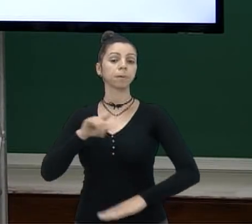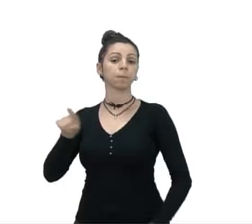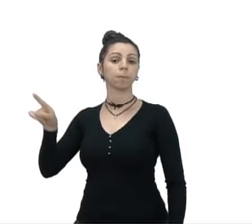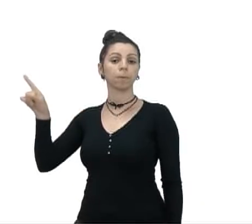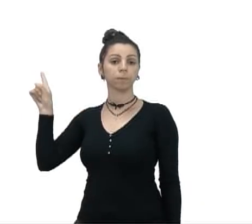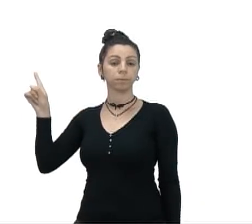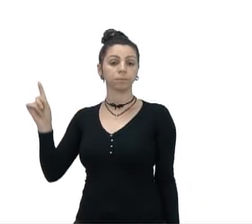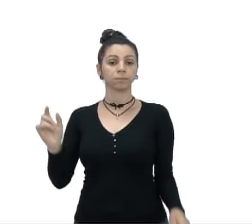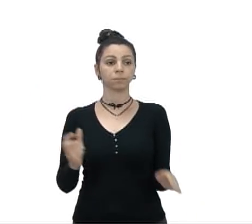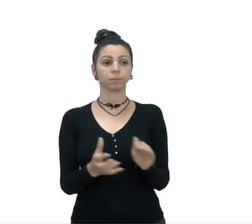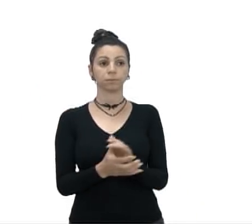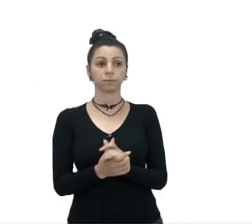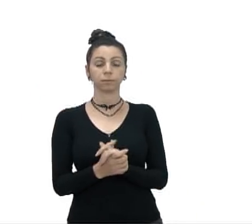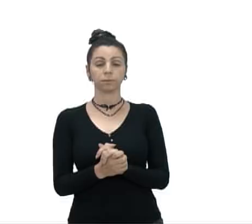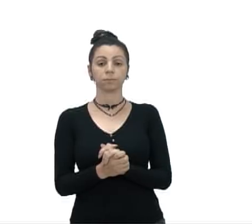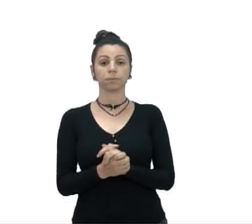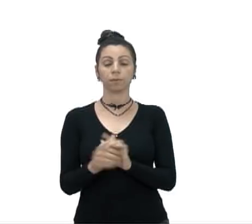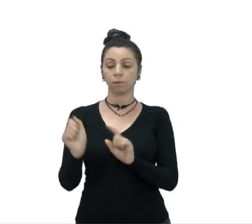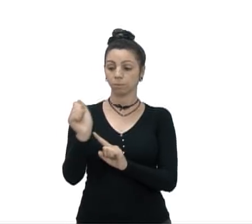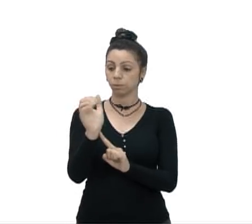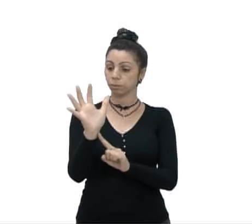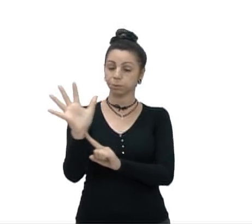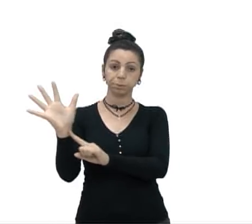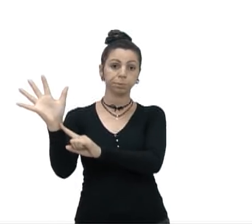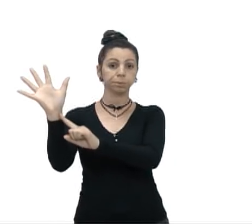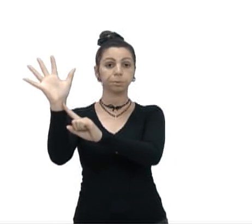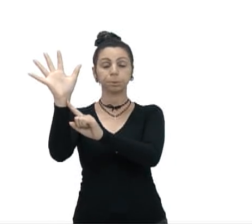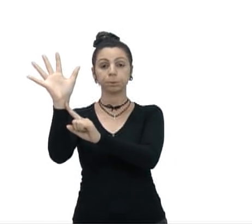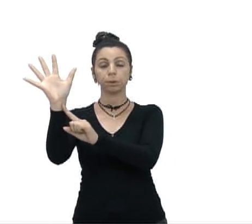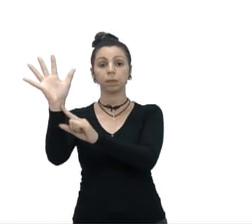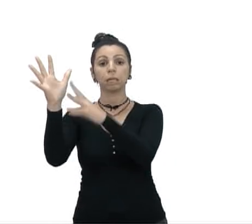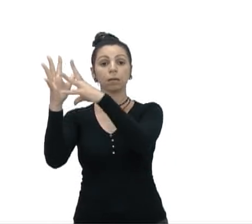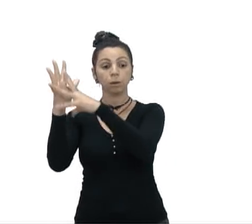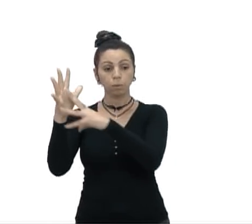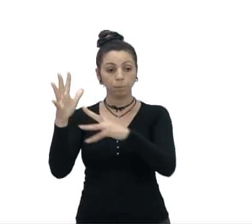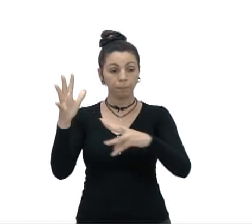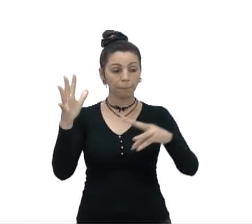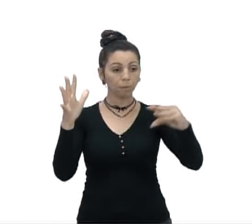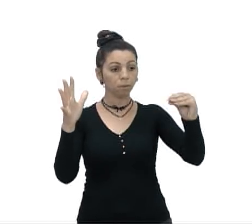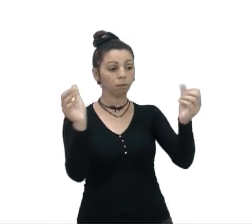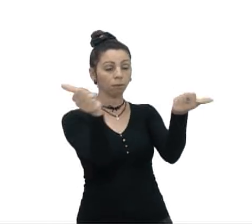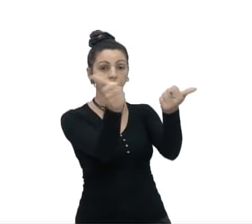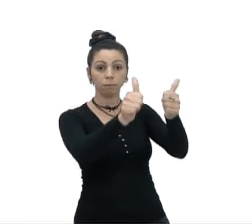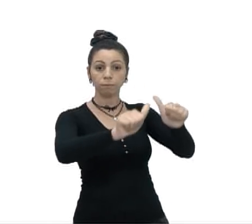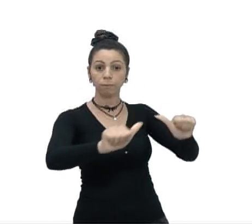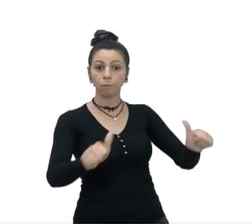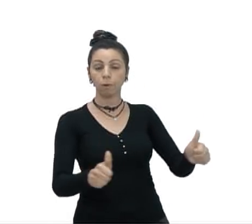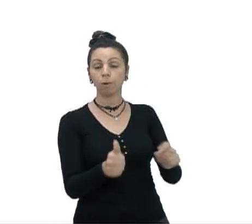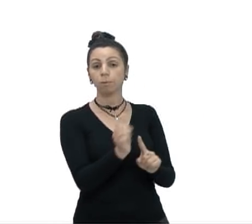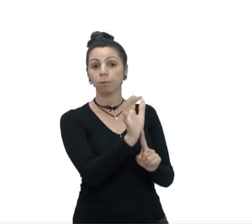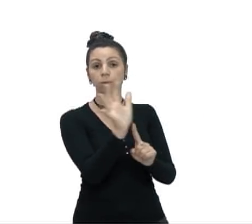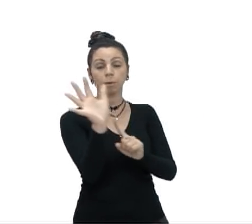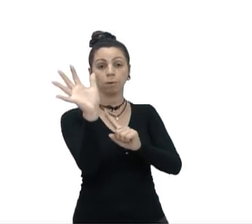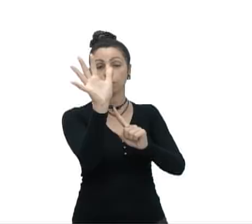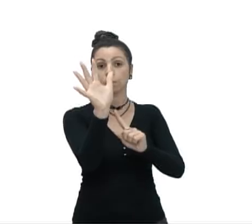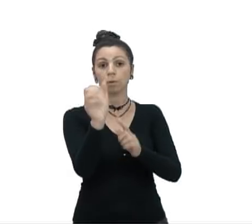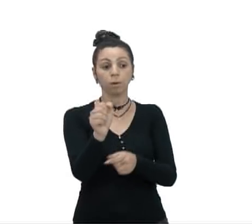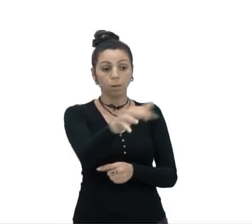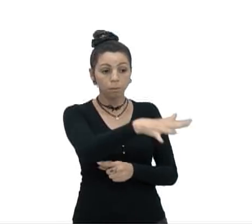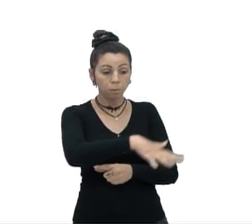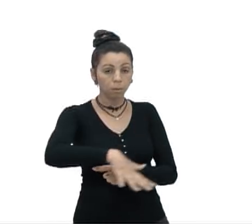comigo. Então, assim, um material gasoso adquire a forma do recipiente em que se encontra e ocupa todo o